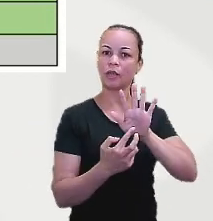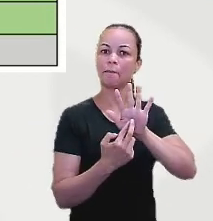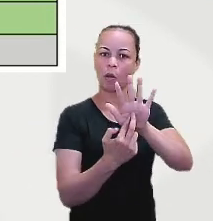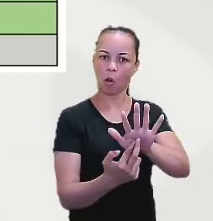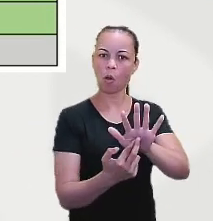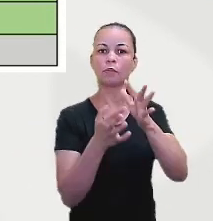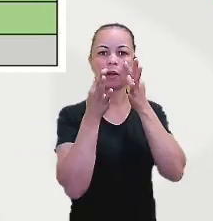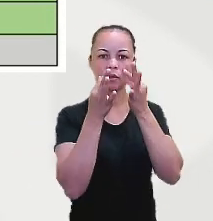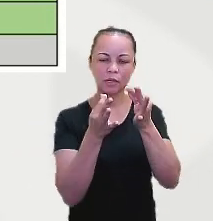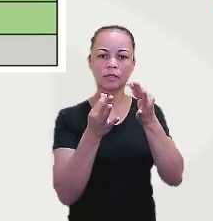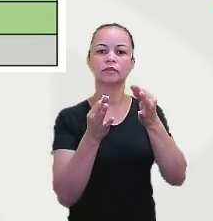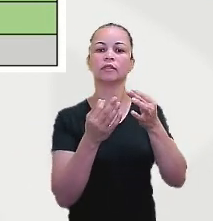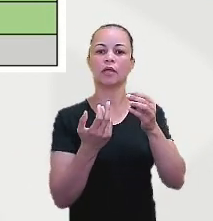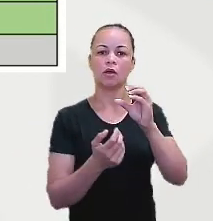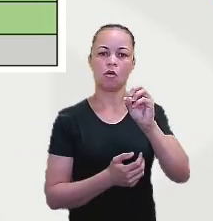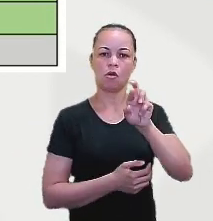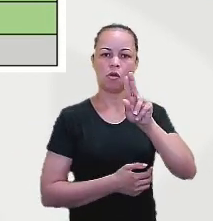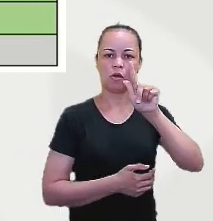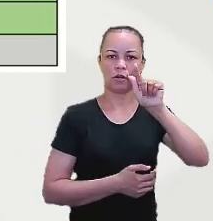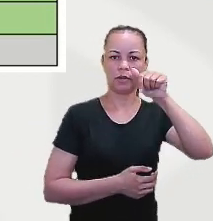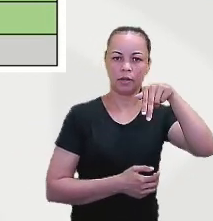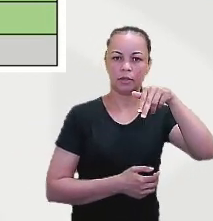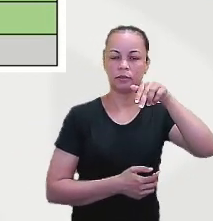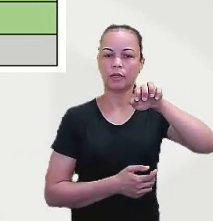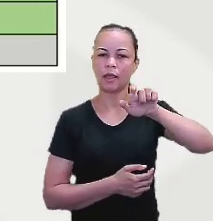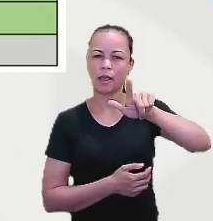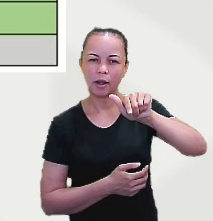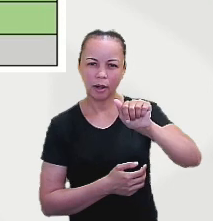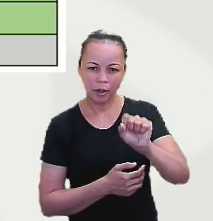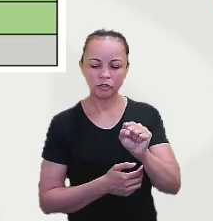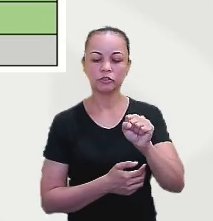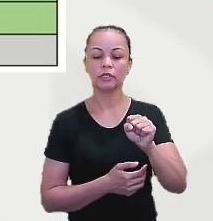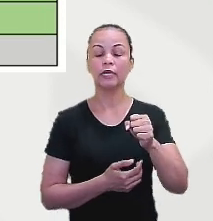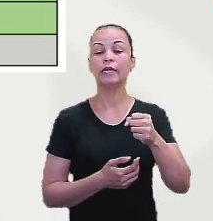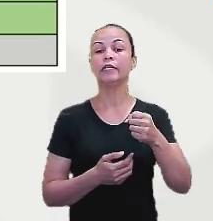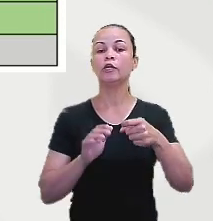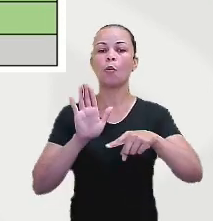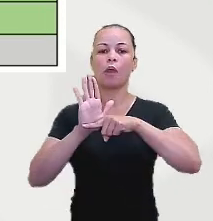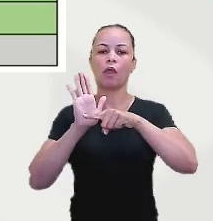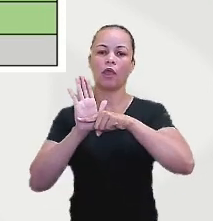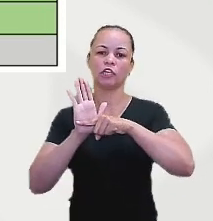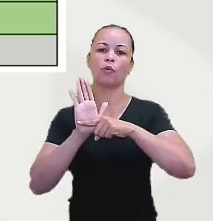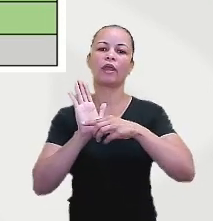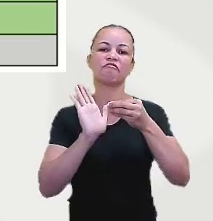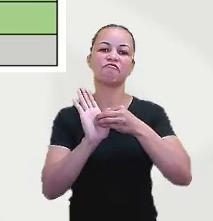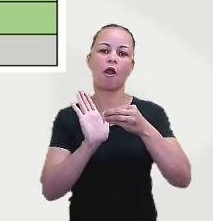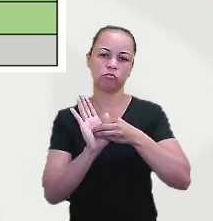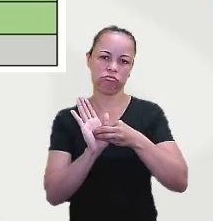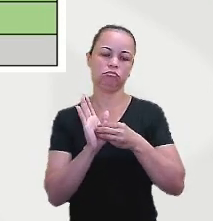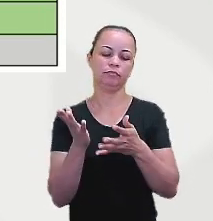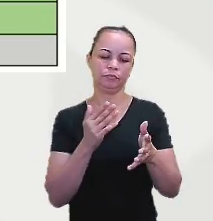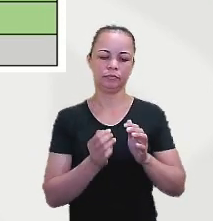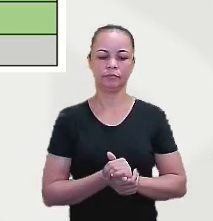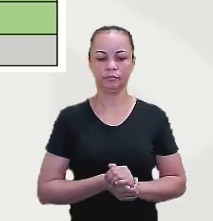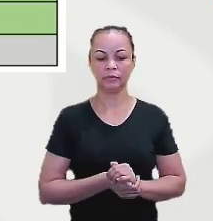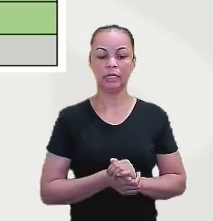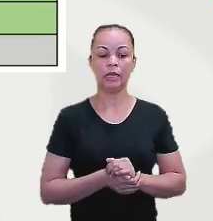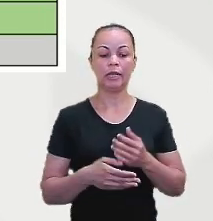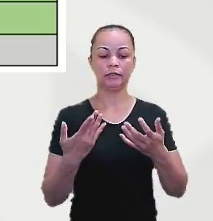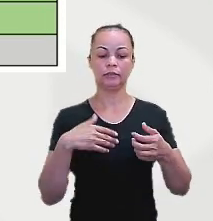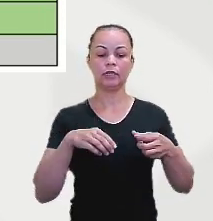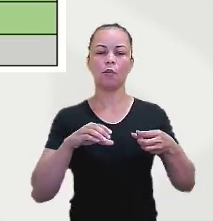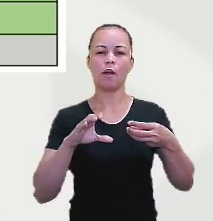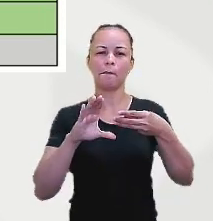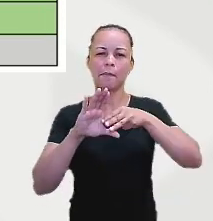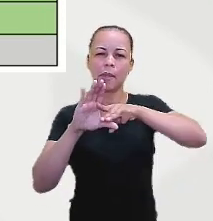estrutura, dessa organela, e o menos, que quer dizer que há ausência dessa organela. Então vamos lá. Membrana plasmática é uma estrutura comum tanto